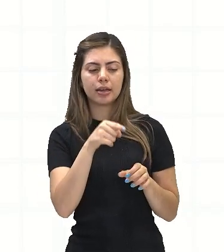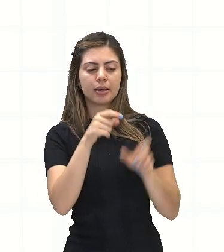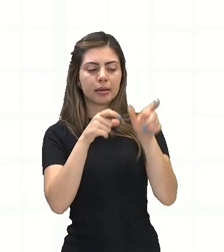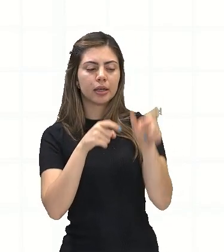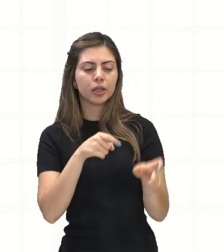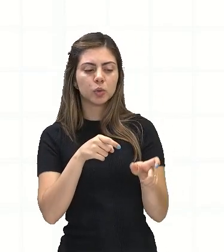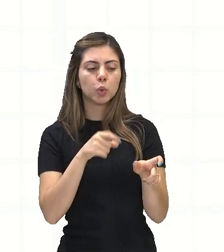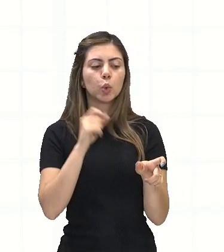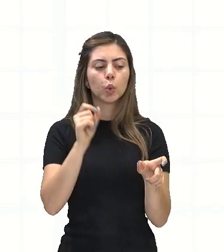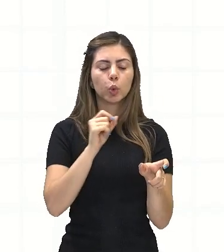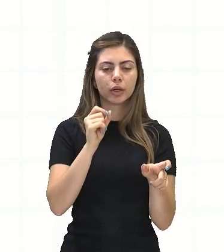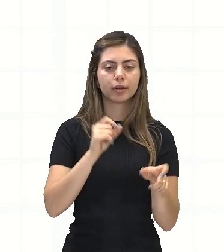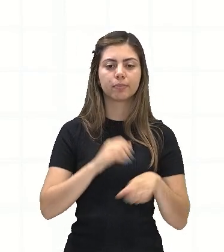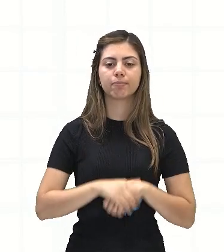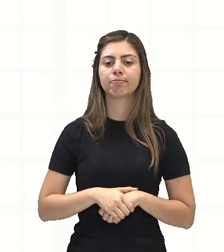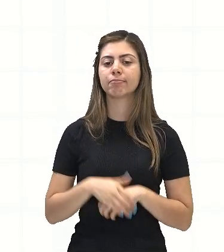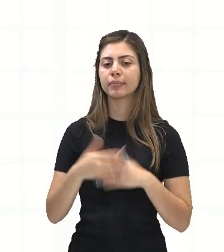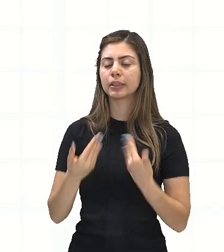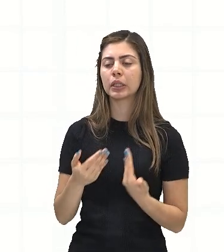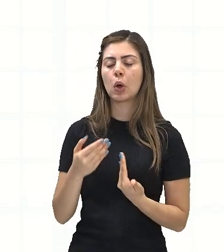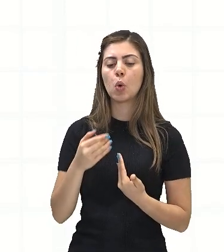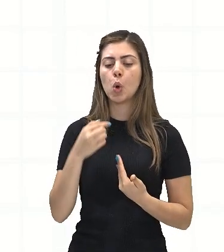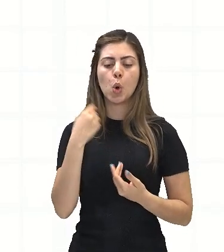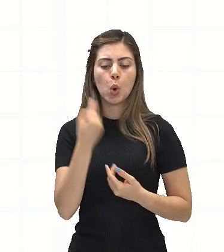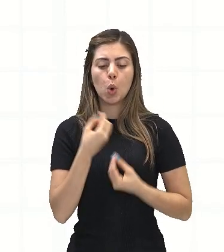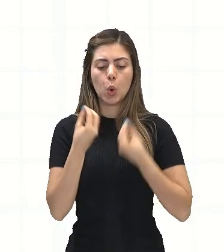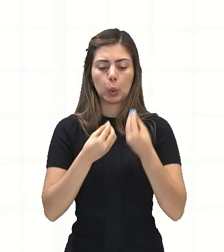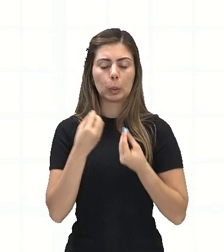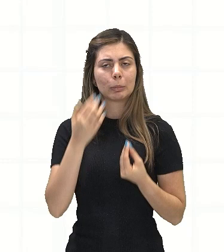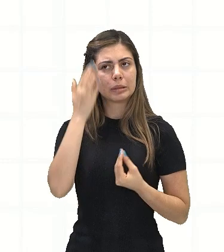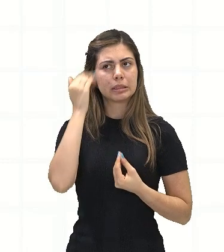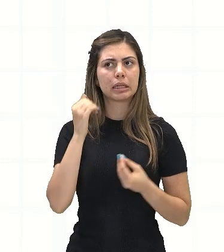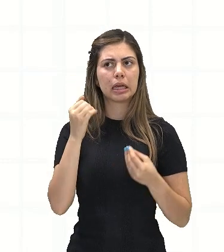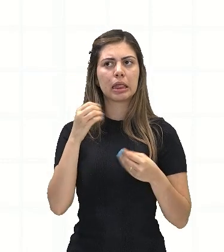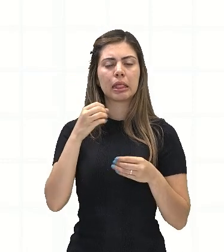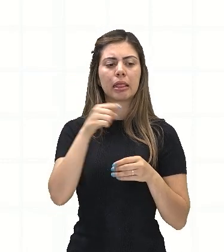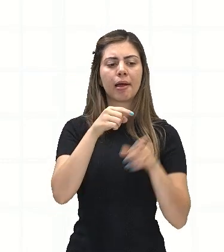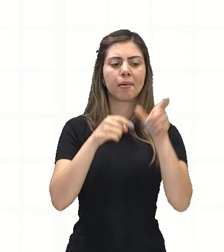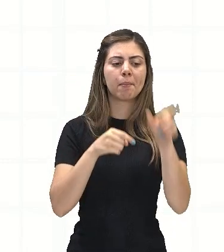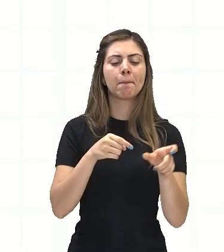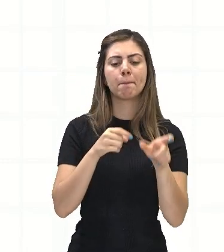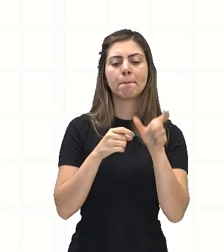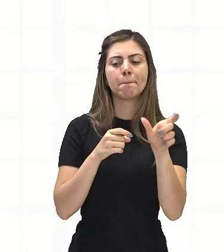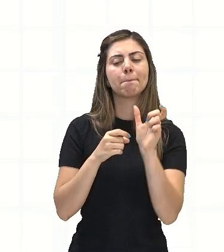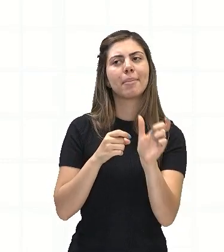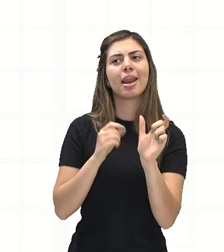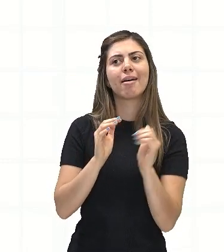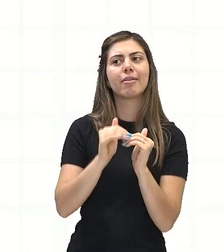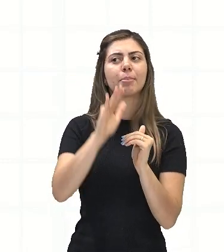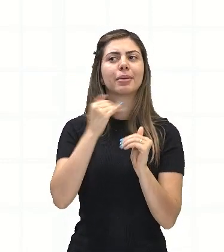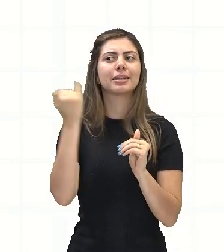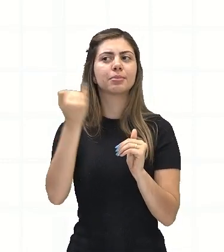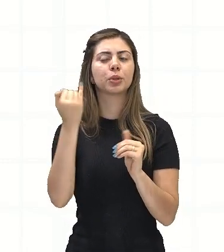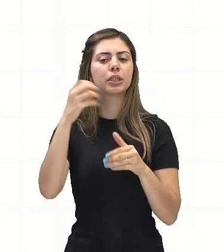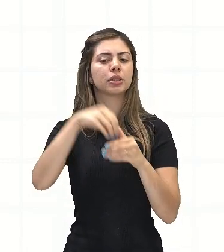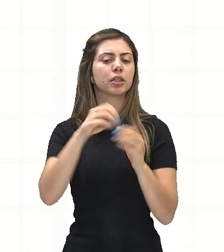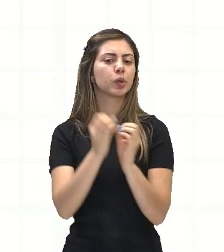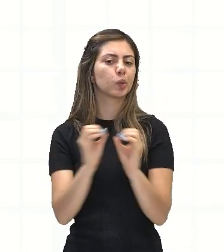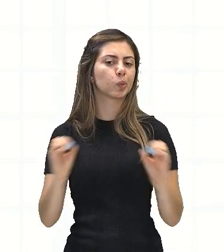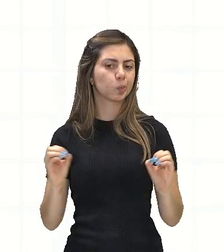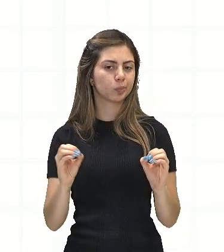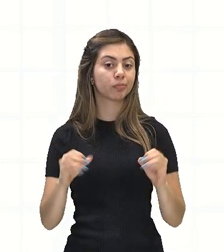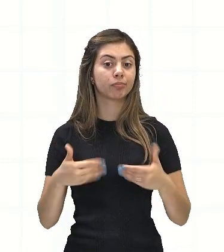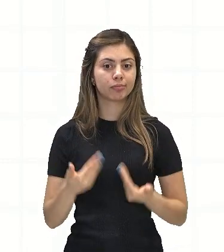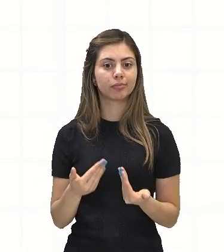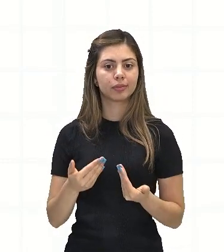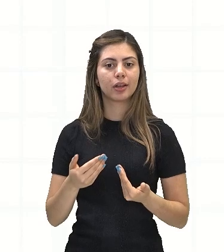Então, como é que eu defino qual é a palavra mais importante do meu sujeito? Como é que eu defino qual é o núcleo? Já disse aí inicialmente para vocês